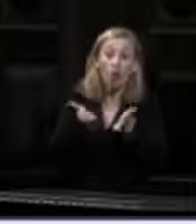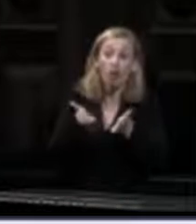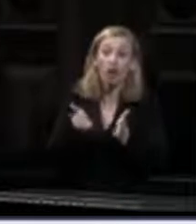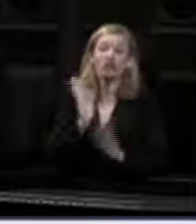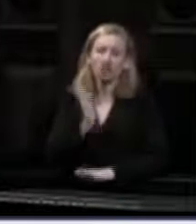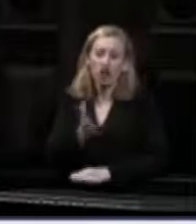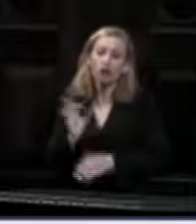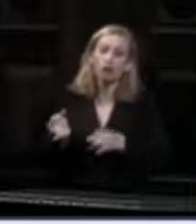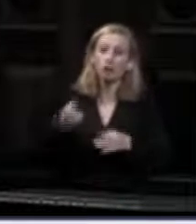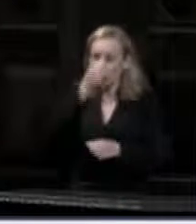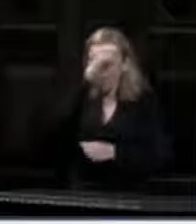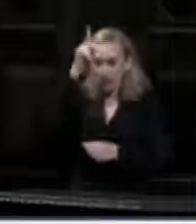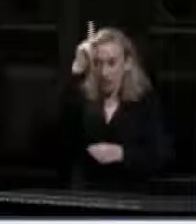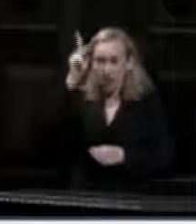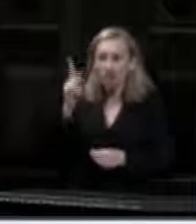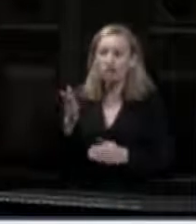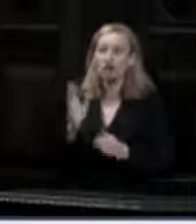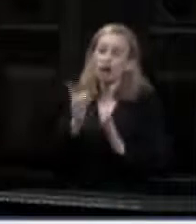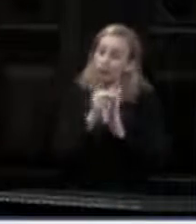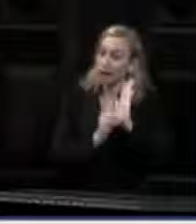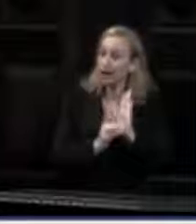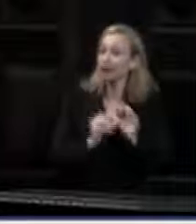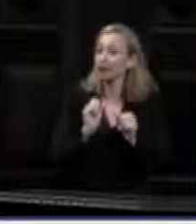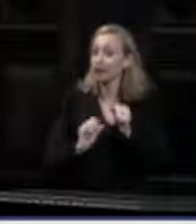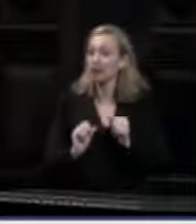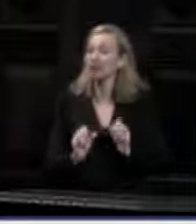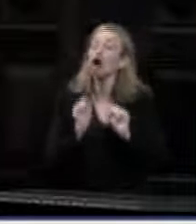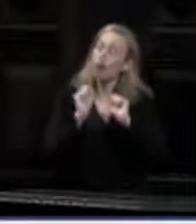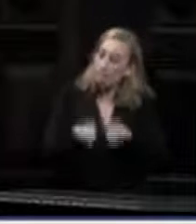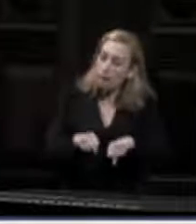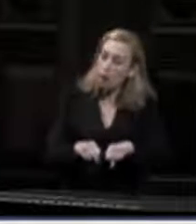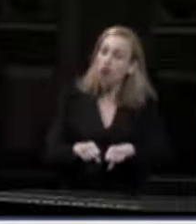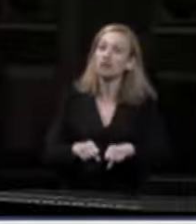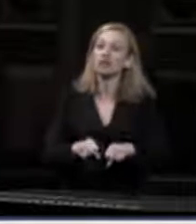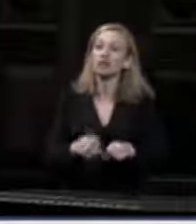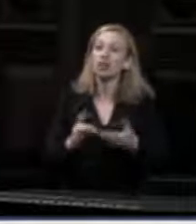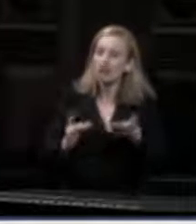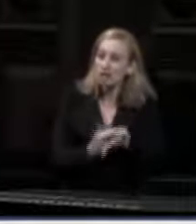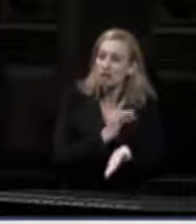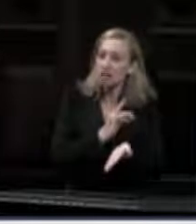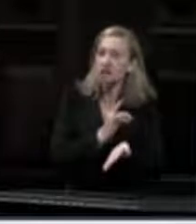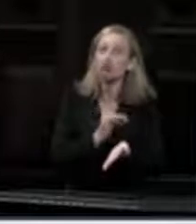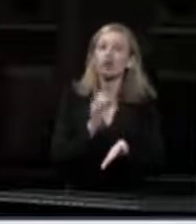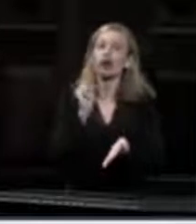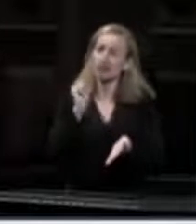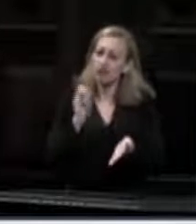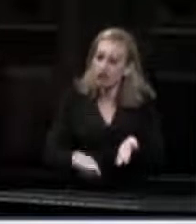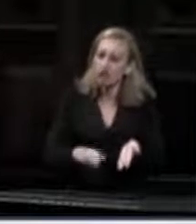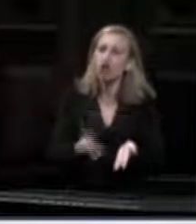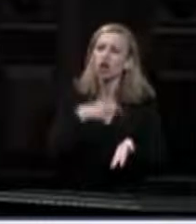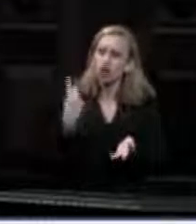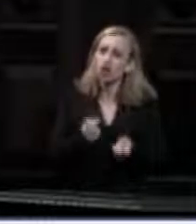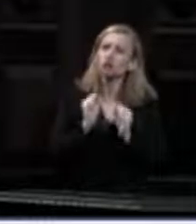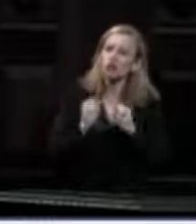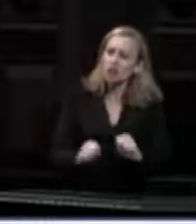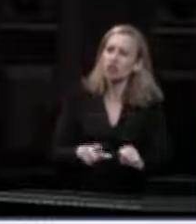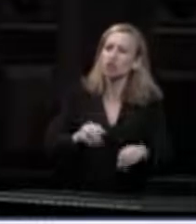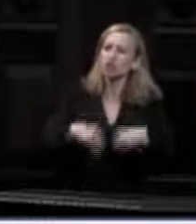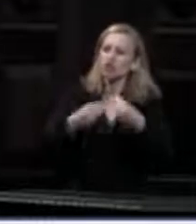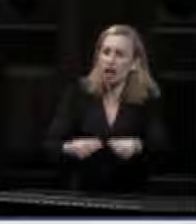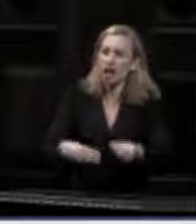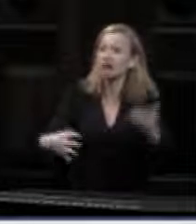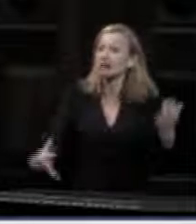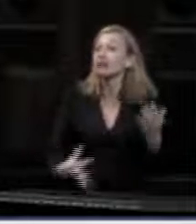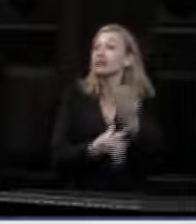que o prefeito fez o decreto, que possa ser regulamentado e que aí sim nós possamos dar